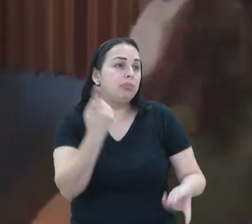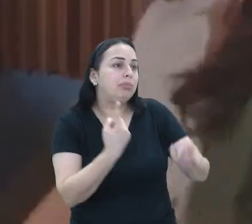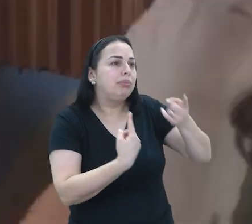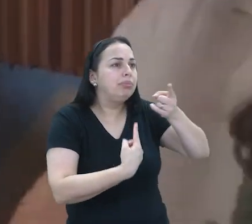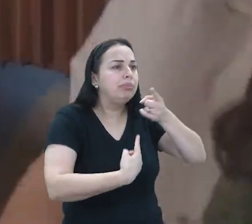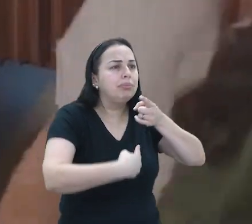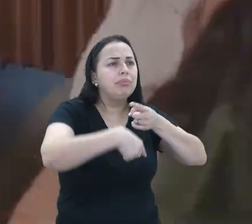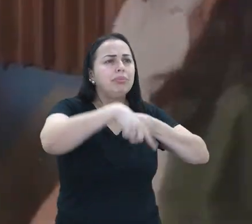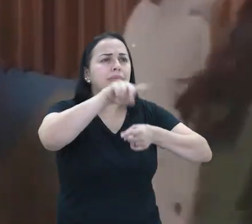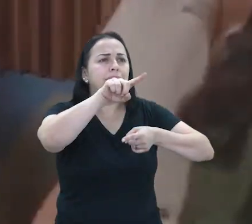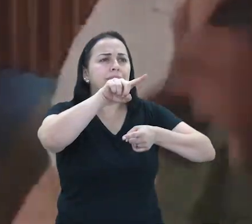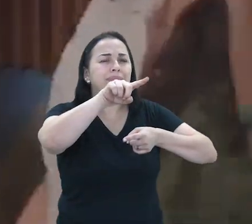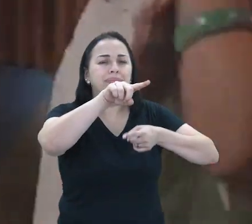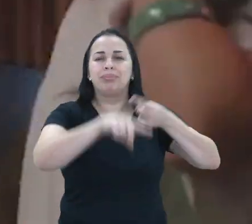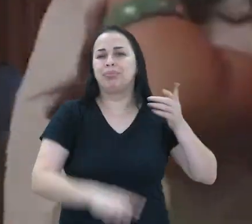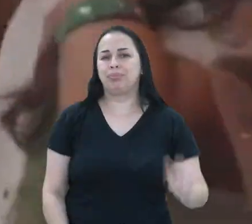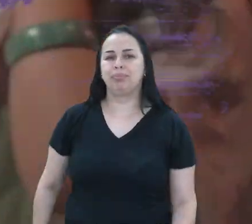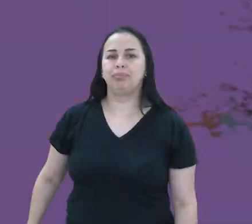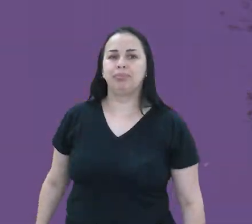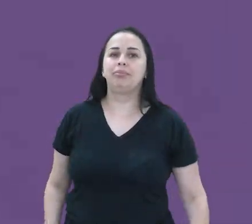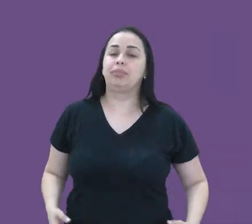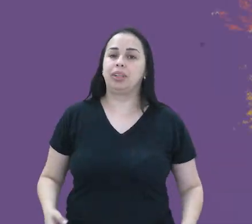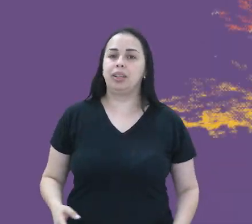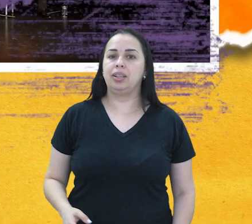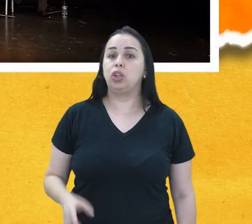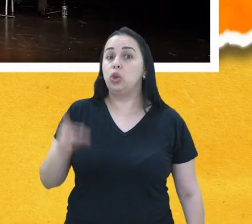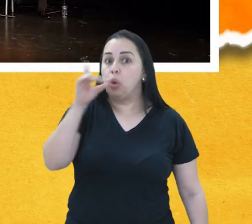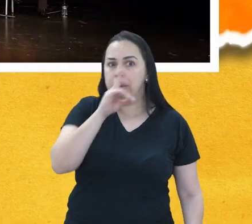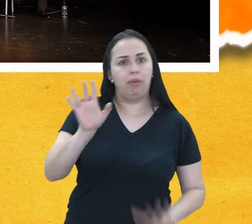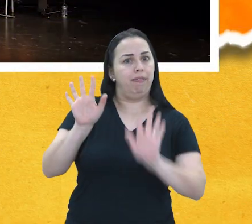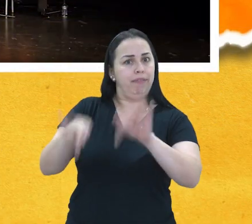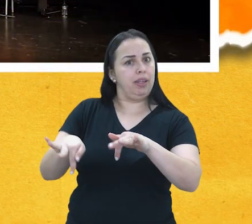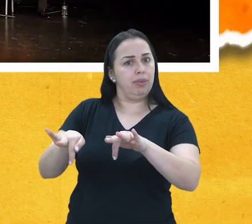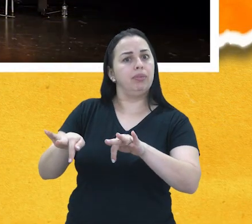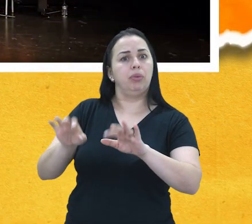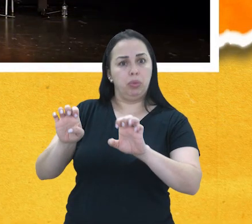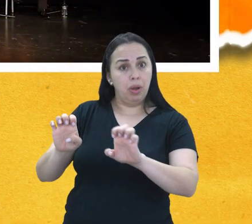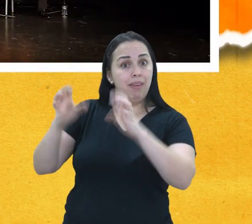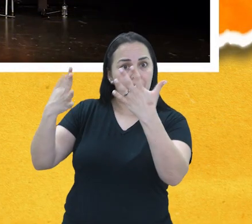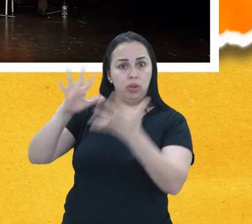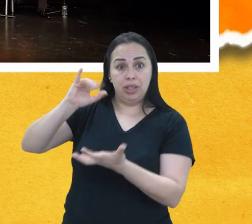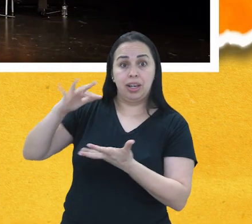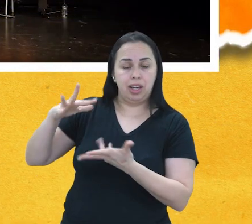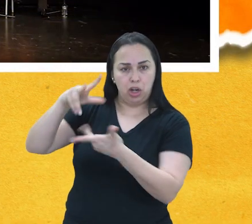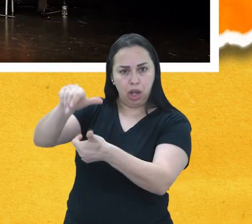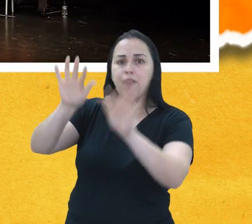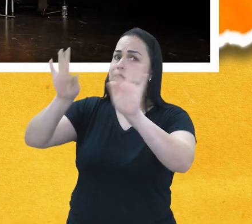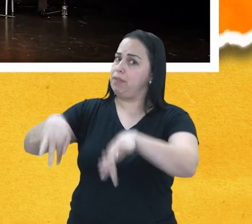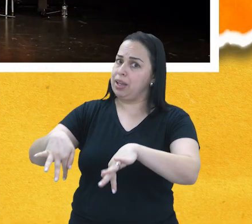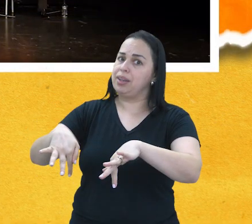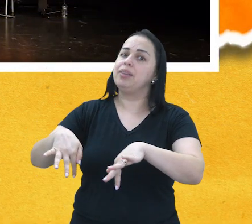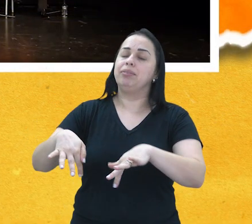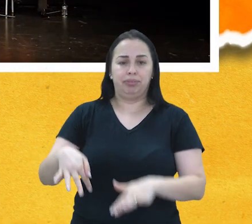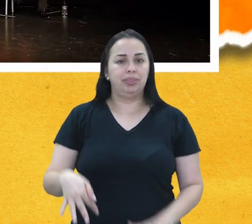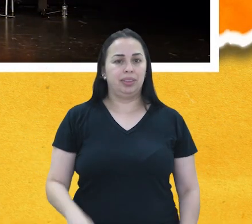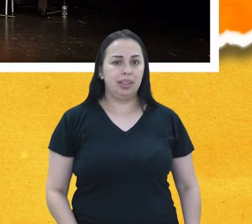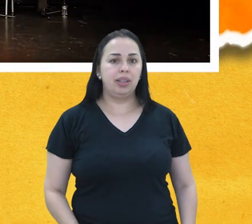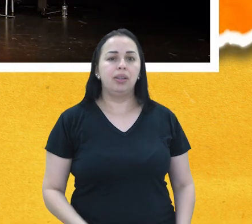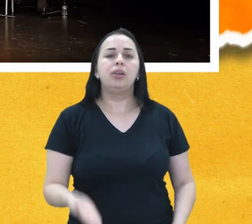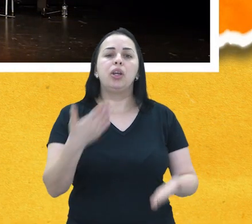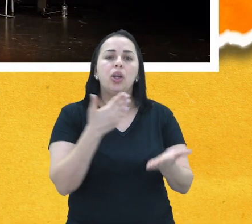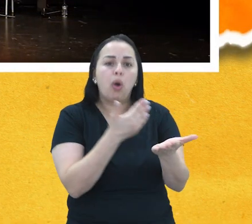sendo só um contratempo. E termina no domingo o Festival Internacional Flamenco Brasil